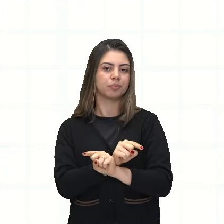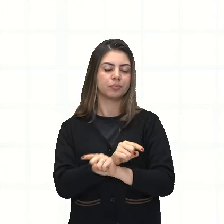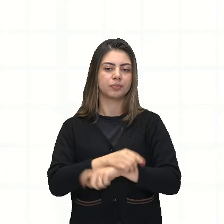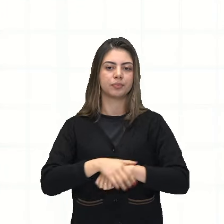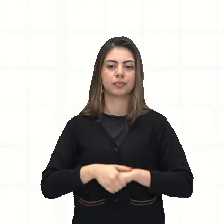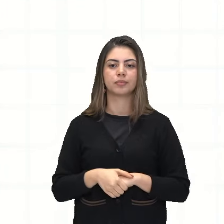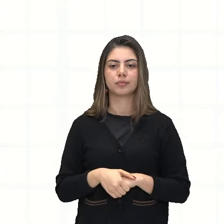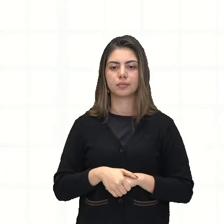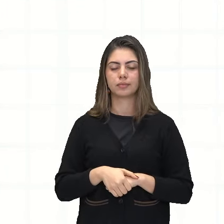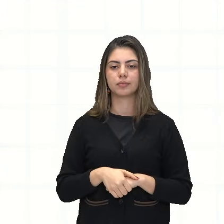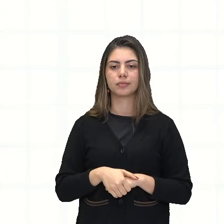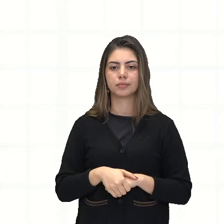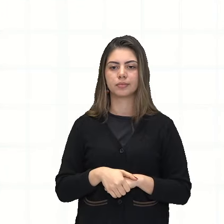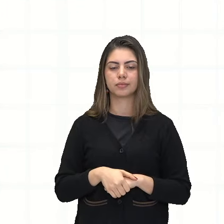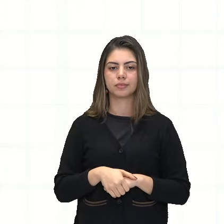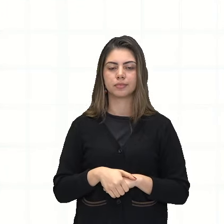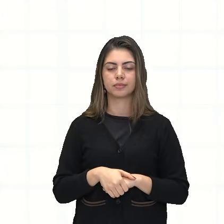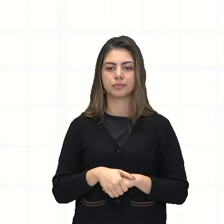adversidade.